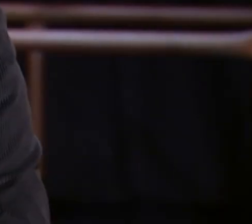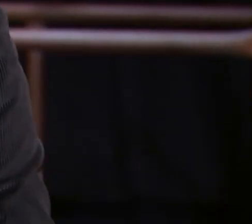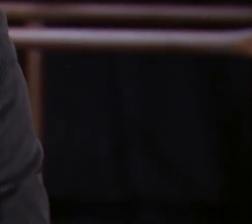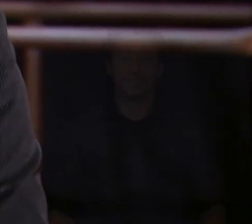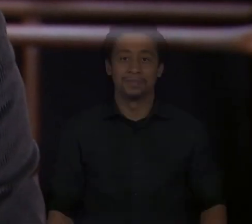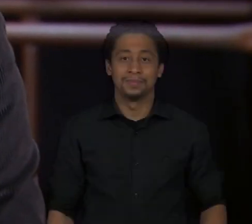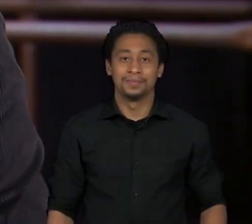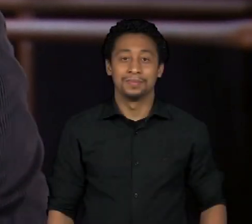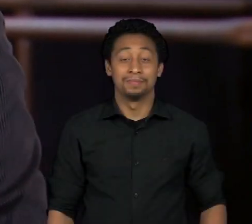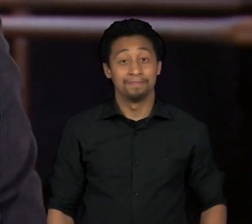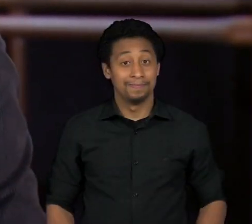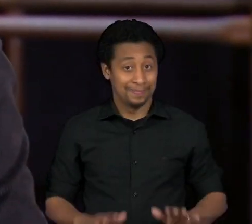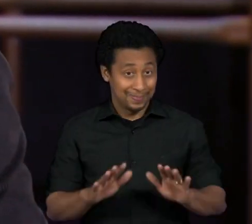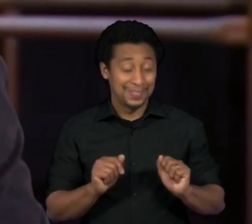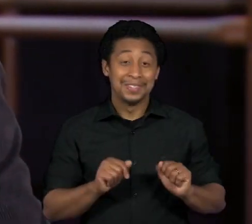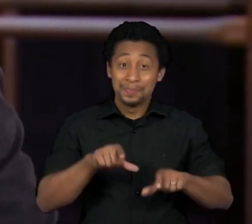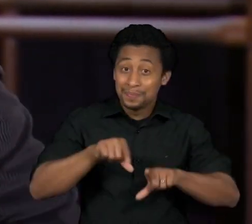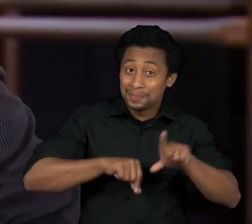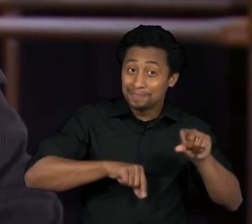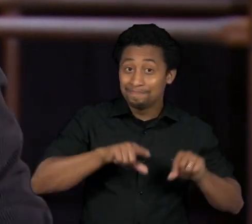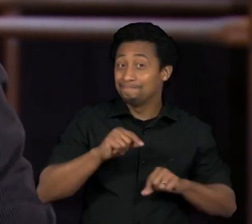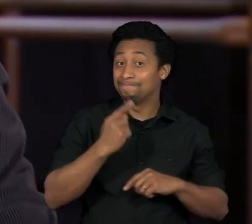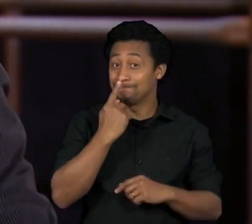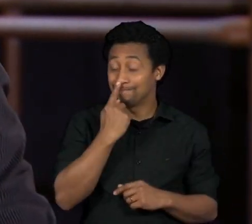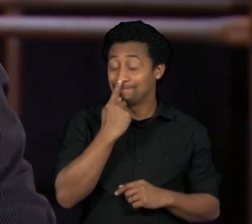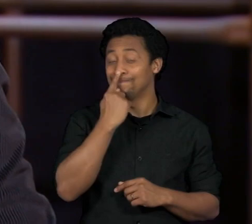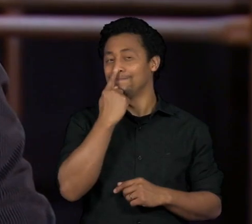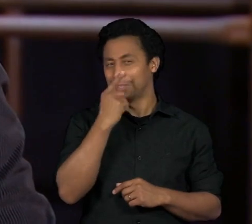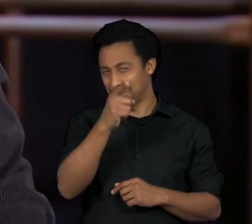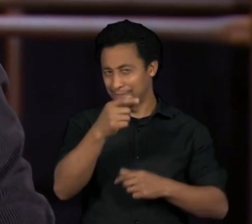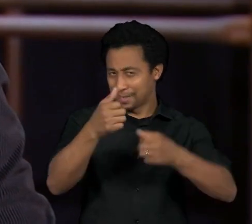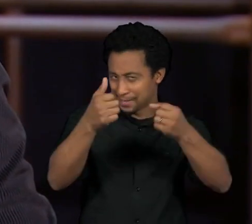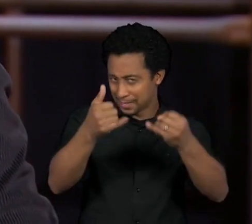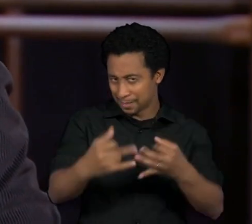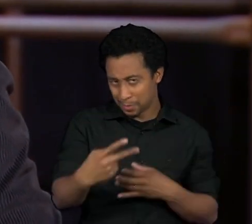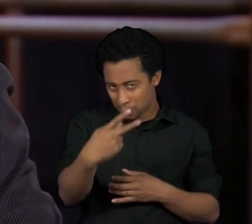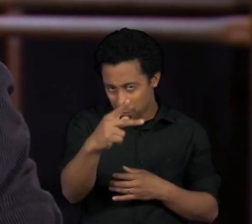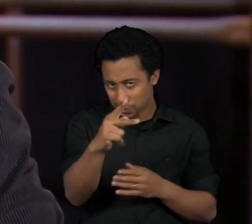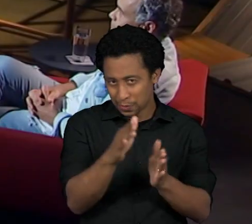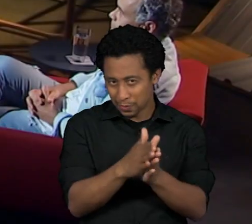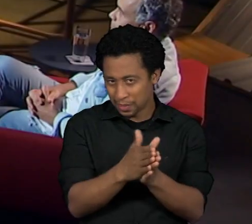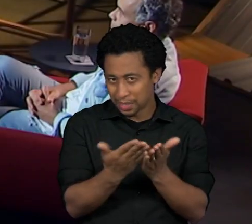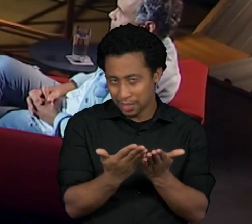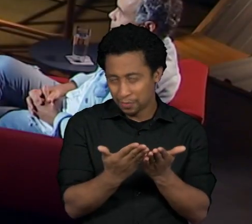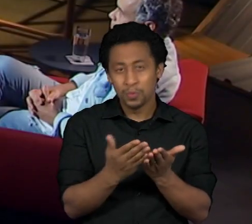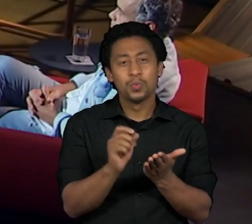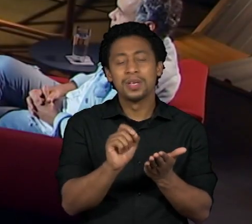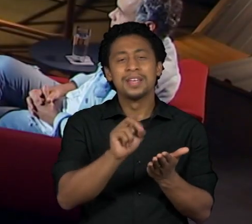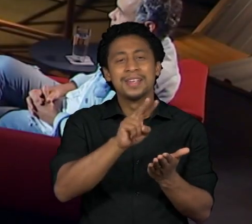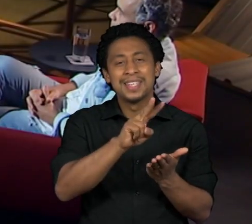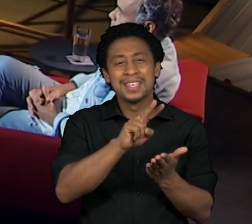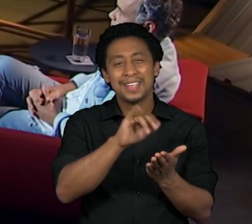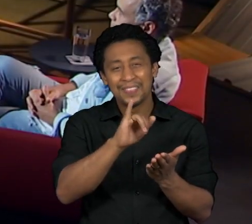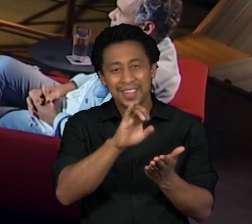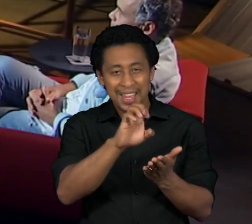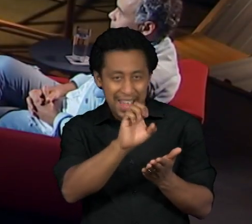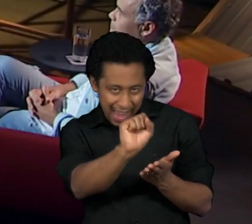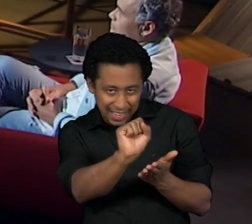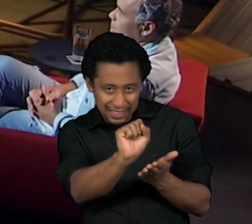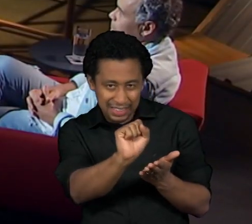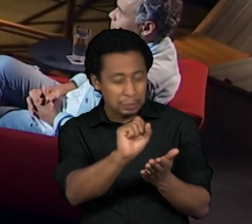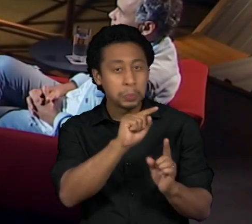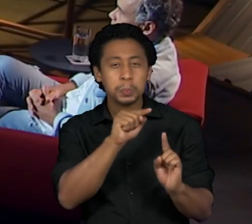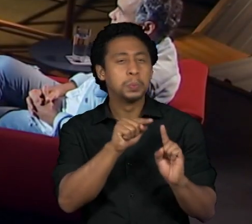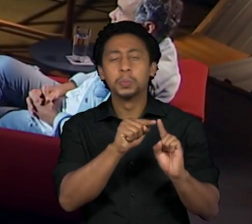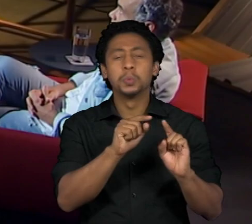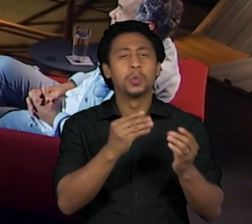Tem um dos meus assuntos prediletos que você fala também no seu livro, que é o viés. Como que a ciência explica